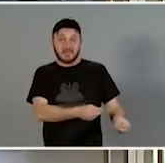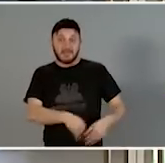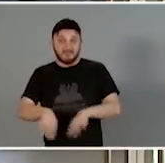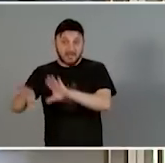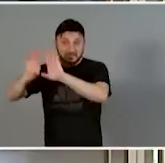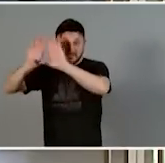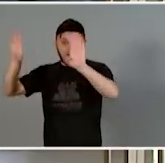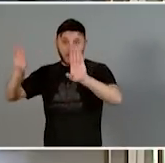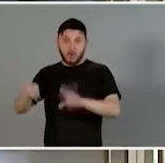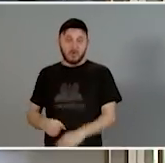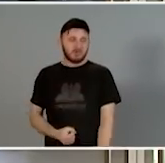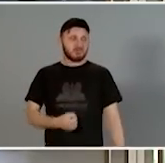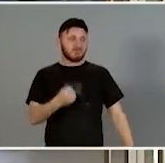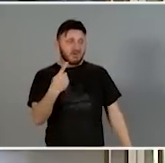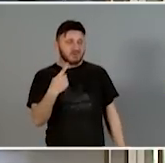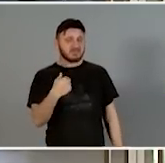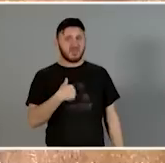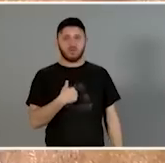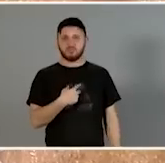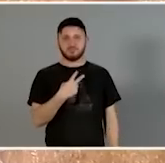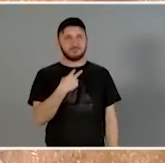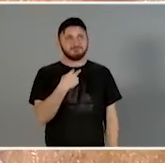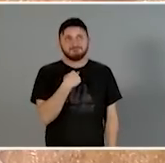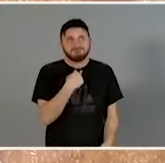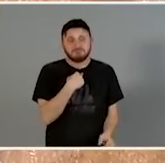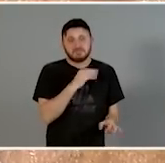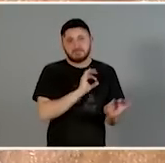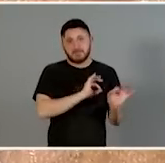isso eu não me dei o trabalho de preparar.